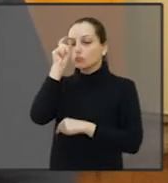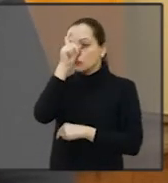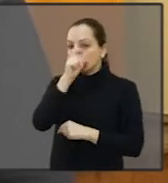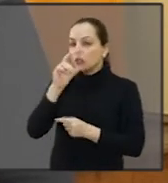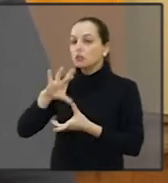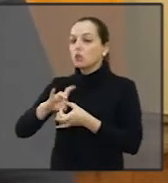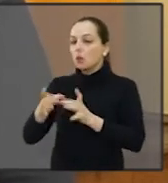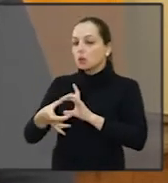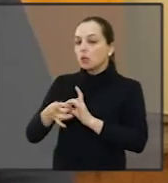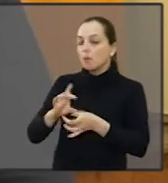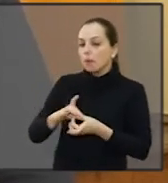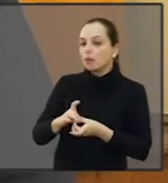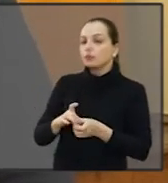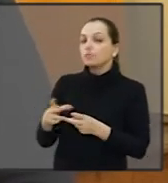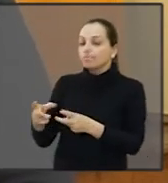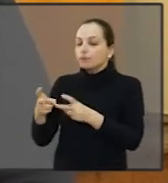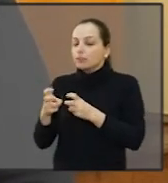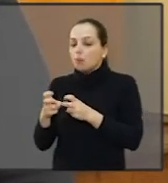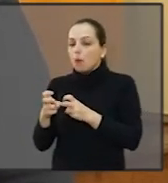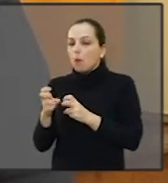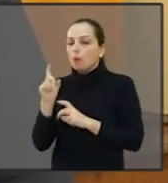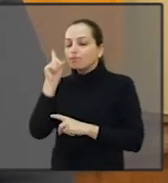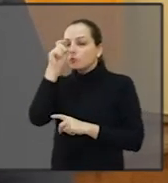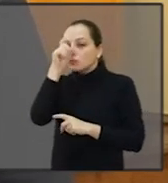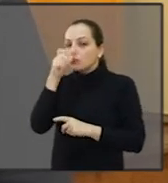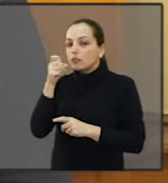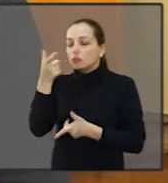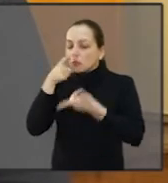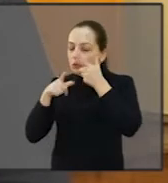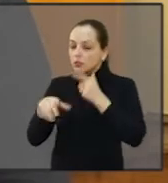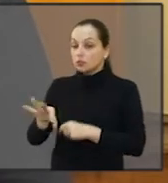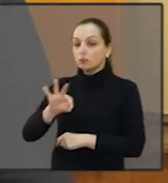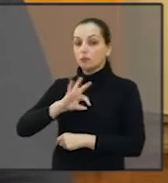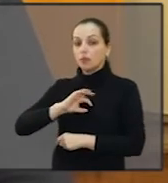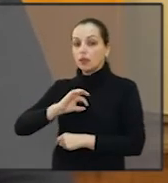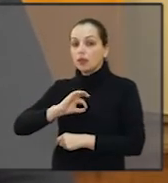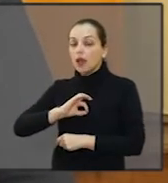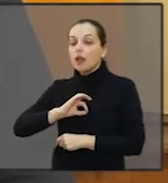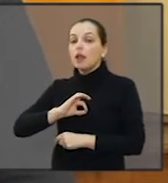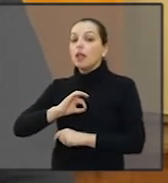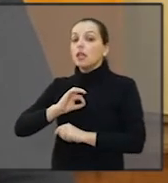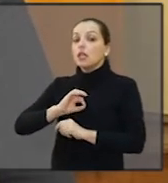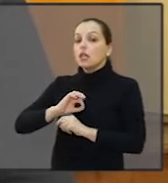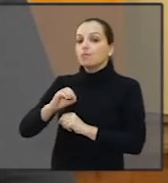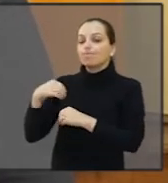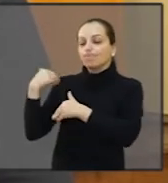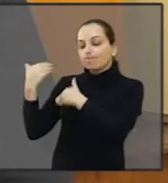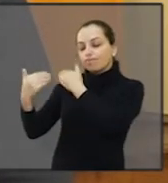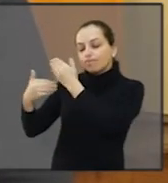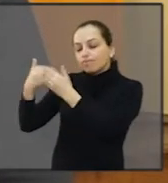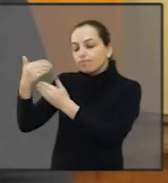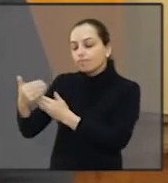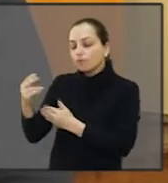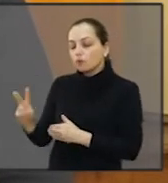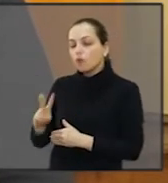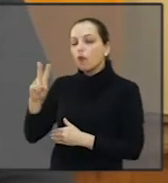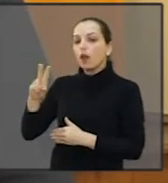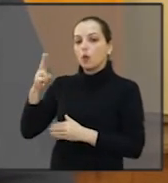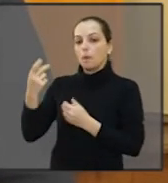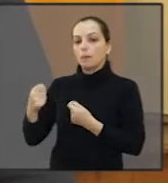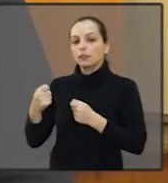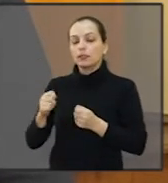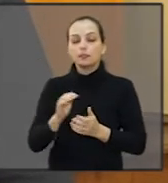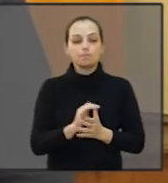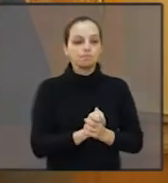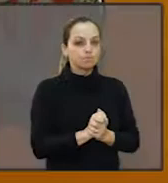gente viu como é difícil ganhar uma medalha, então eu acho que a nossa geração tem que ser muito, muito mais